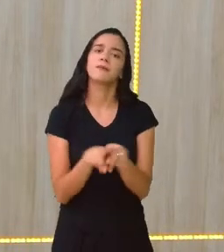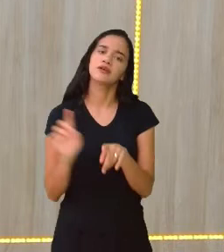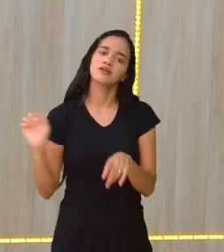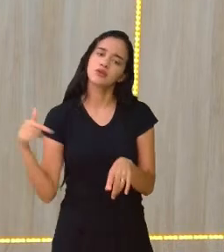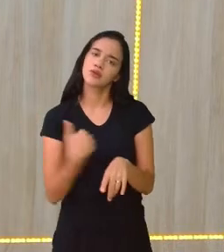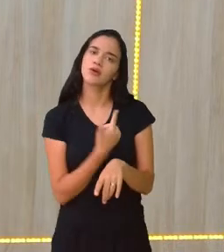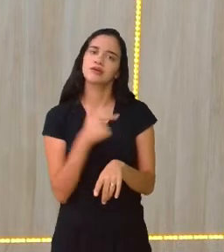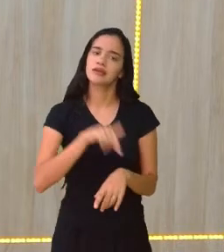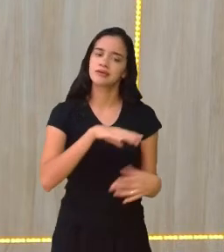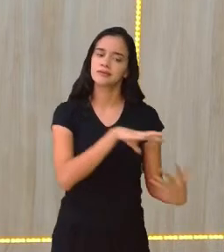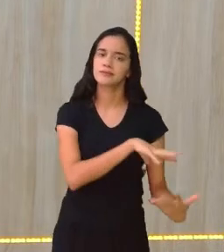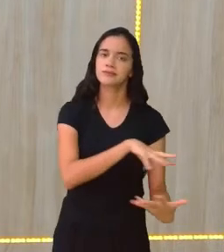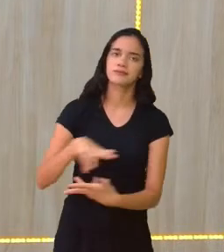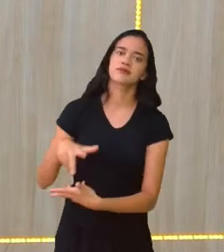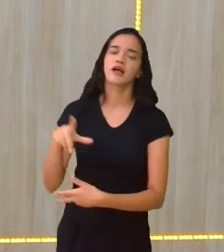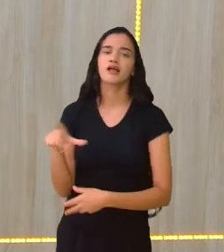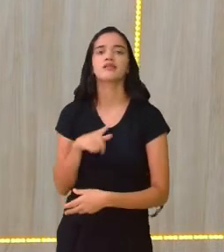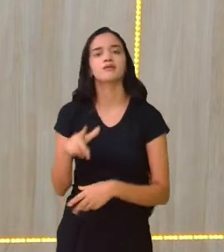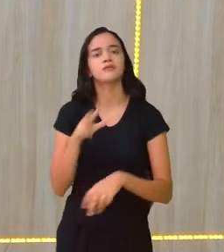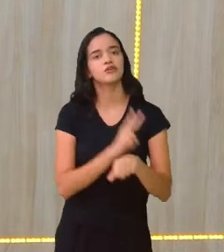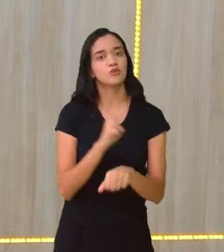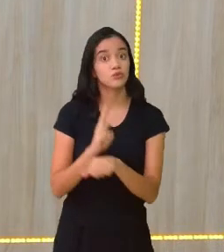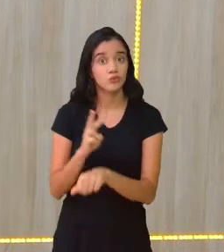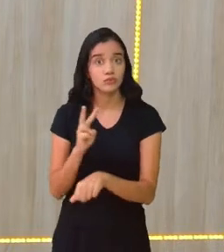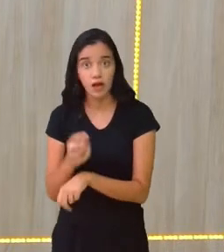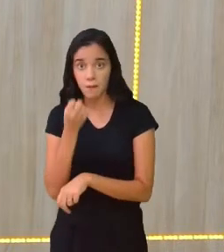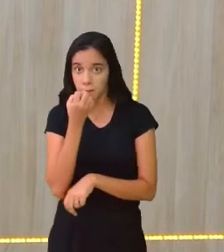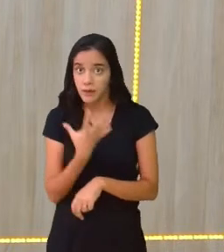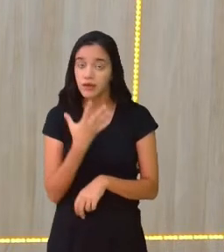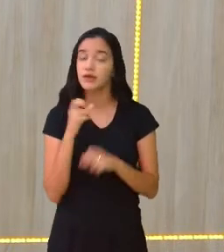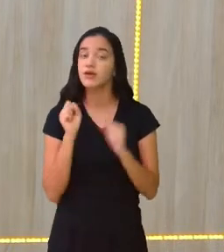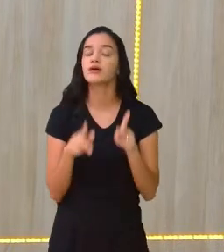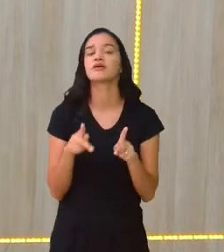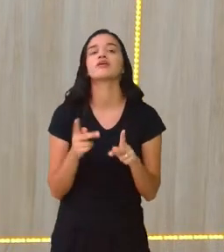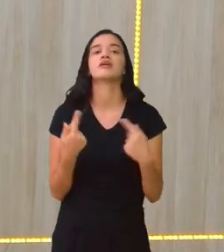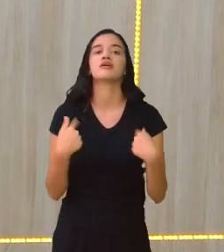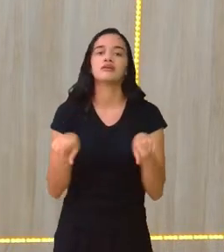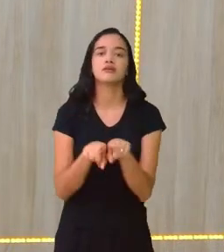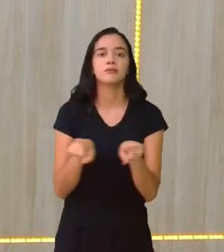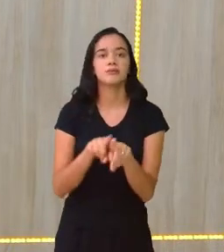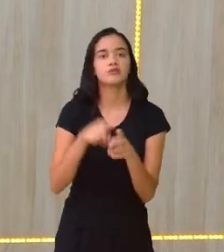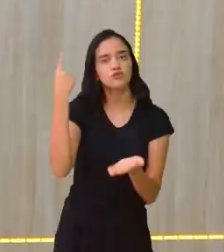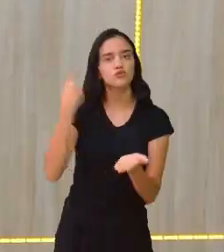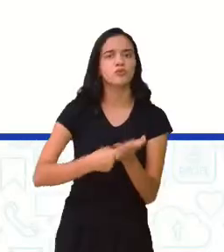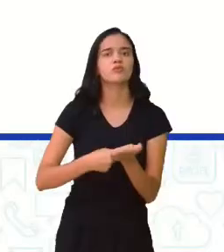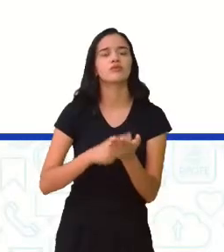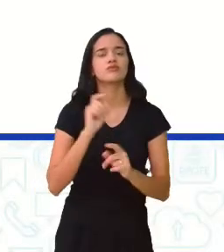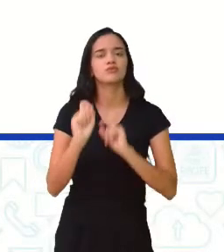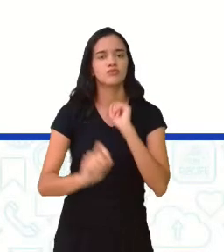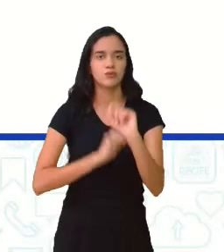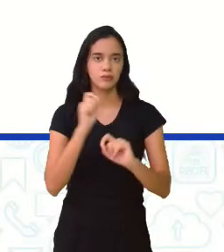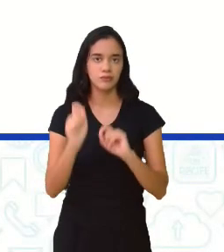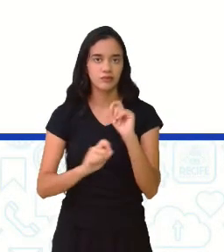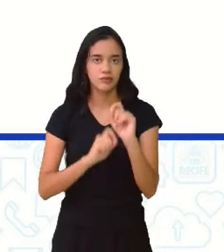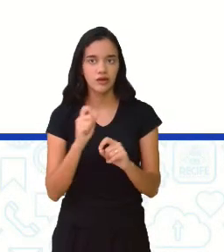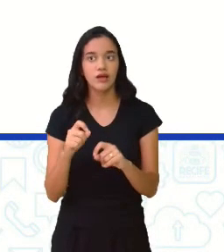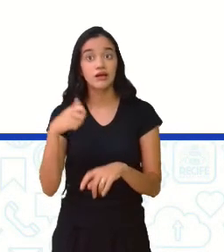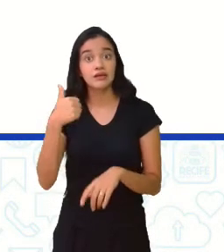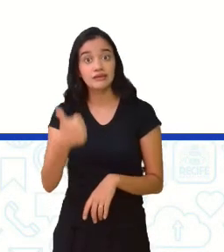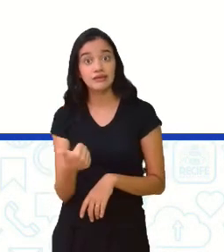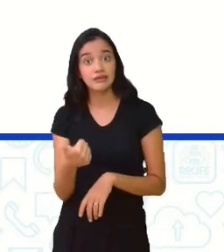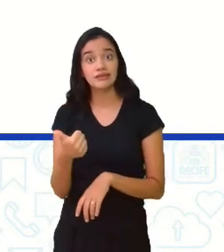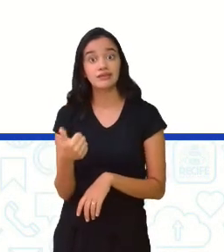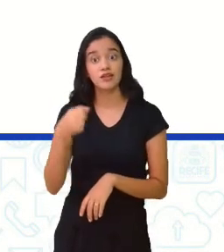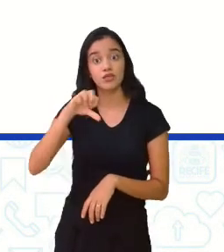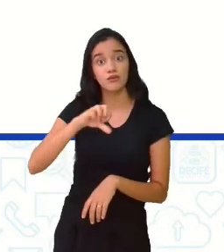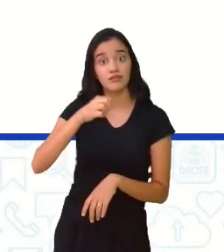aqui no nosso planeta, né? Temos que cuidar bem dele, tá? Então esse compromisso todo aí foi assumido, por